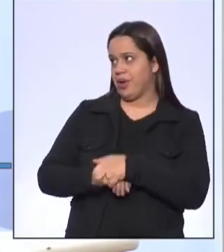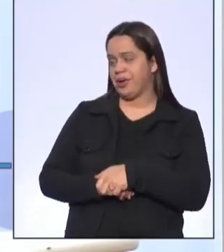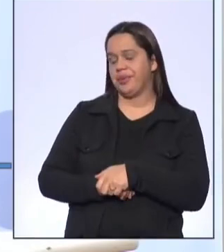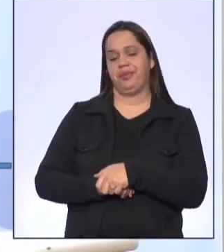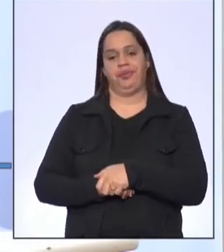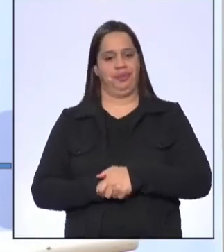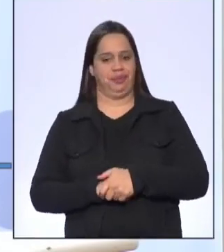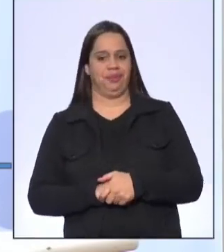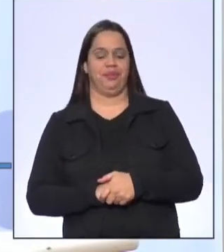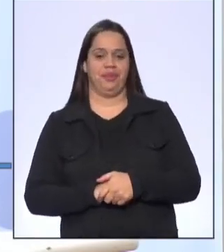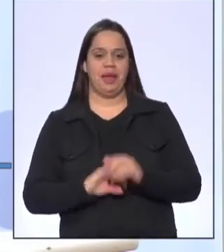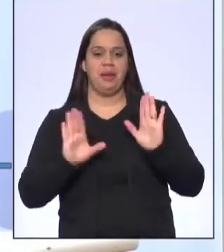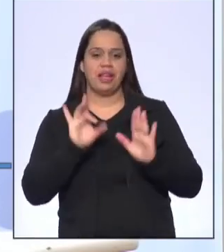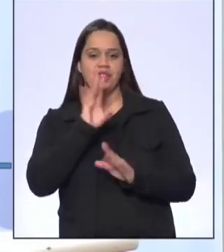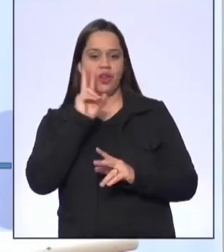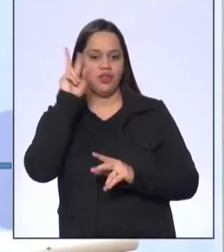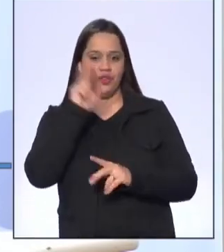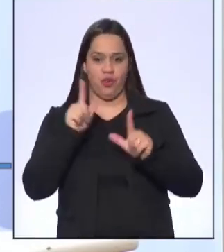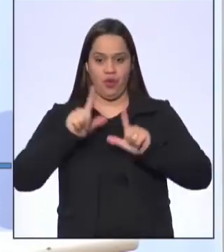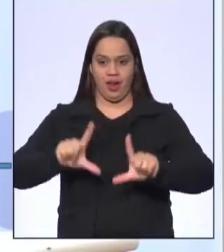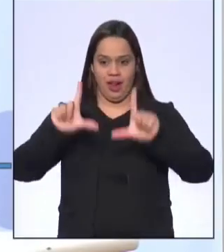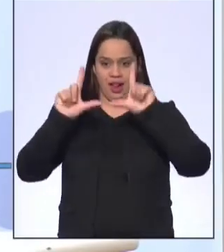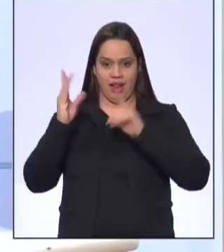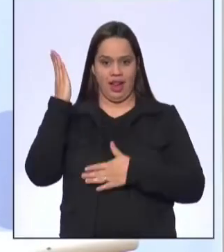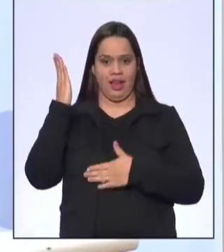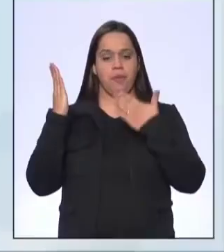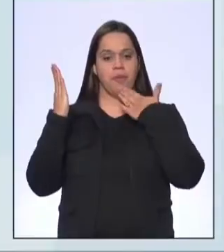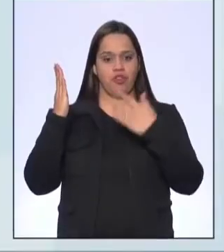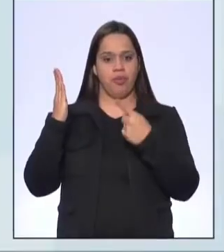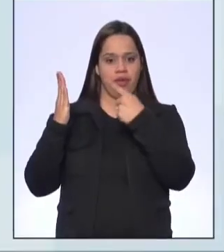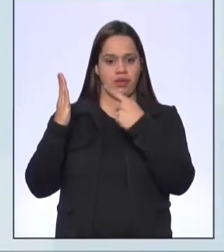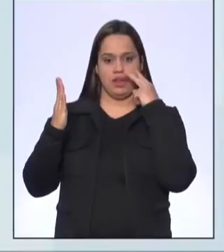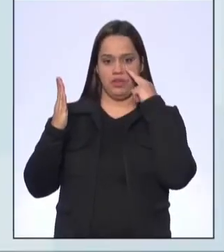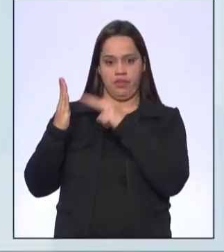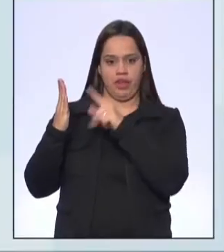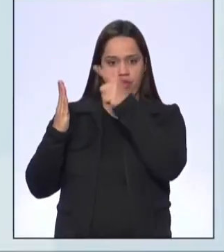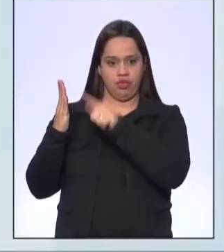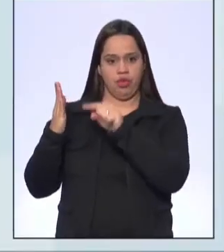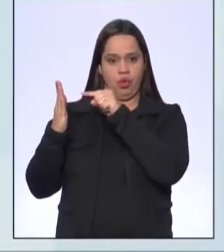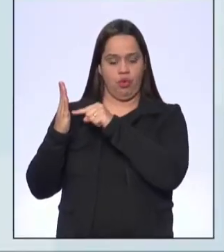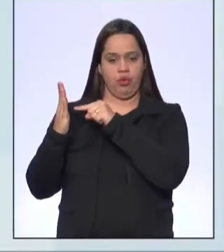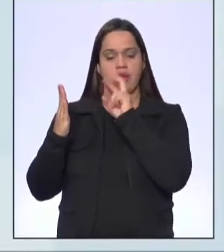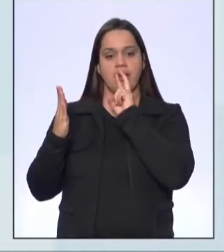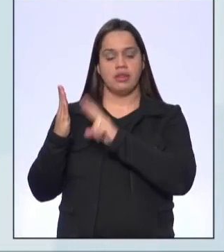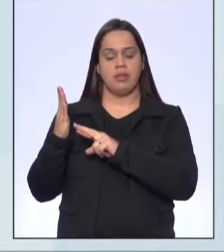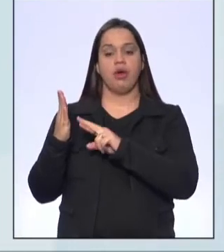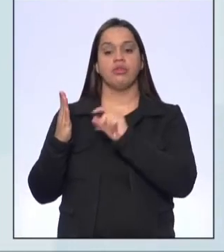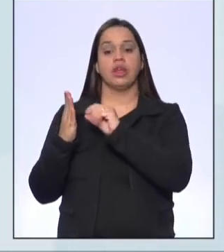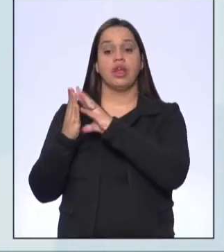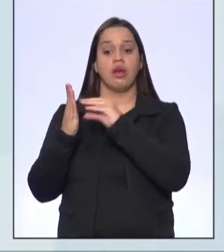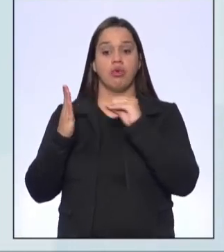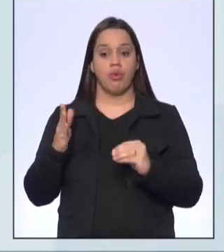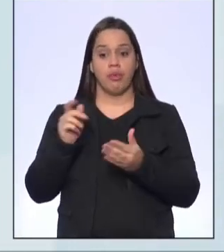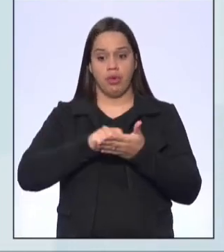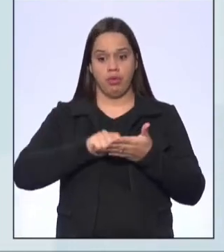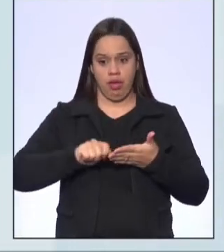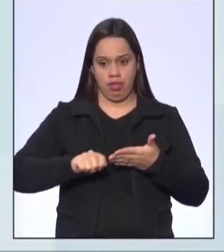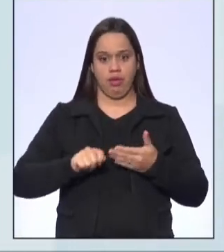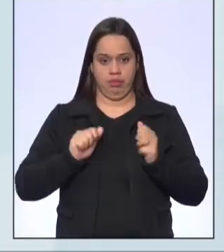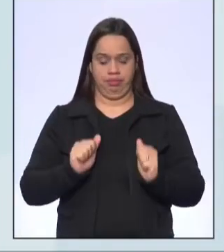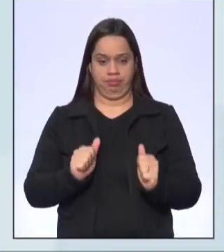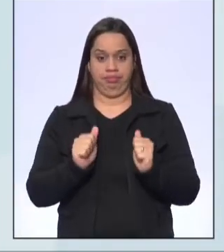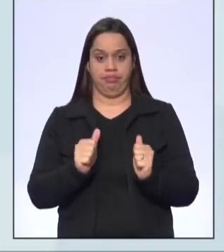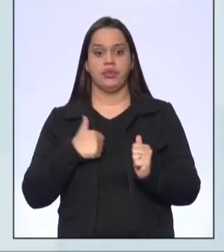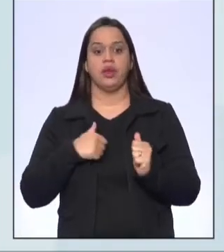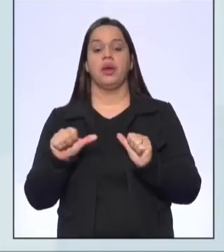Mas se a gente olhar na tela, é o seguinte, que eu vou até pedir para vocês anotarem, se vocês puderem aí no caderno, anotem aí. Então, primeiro